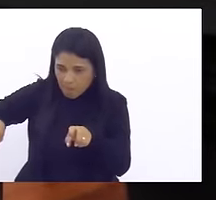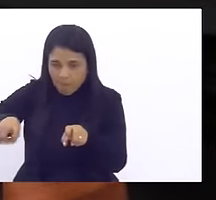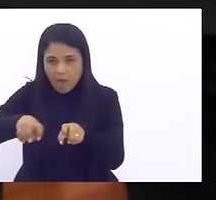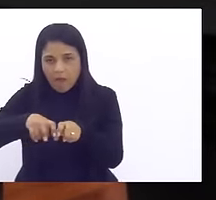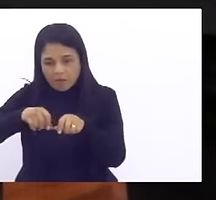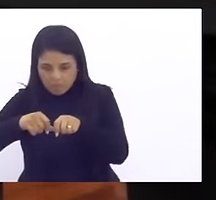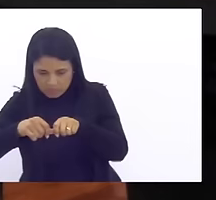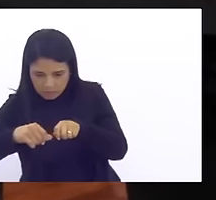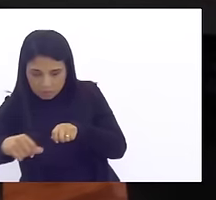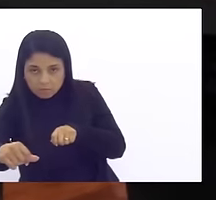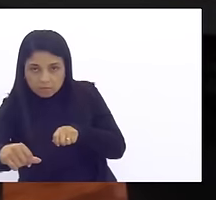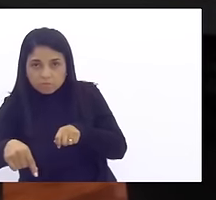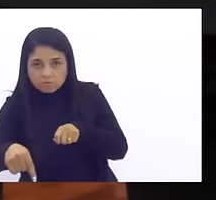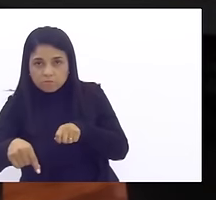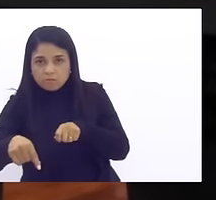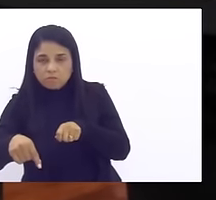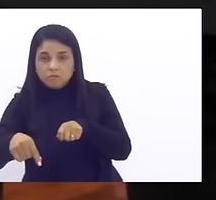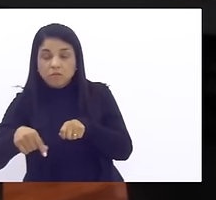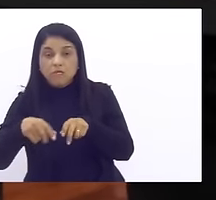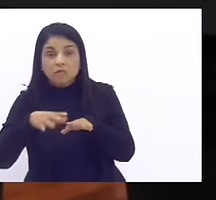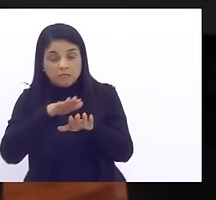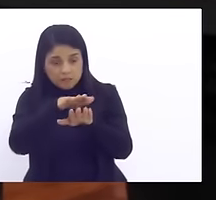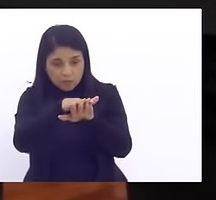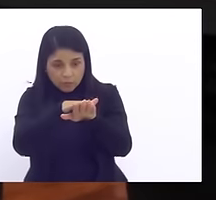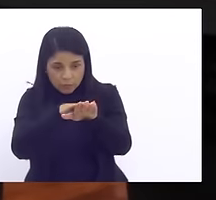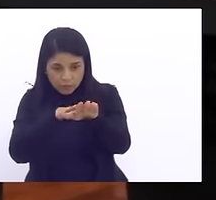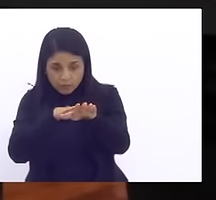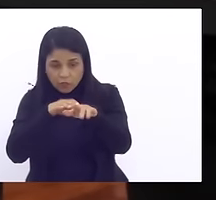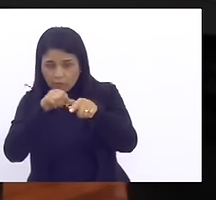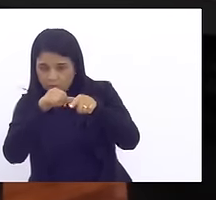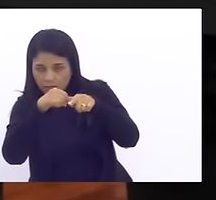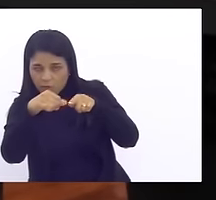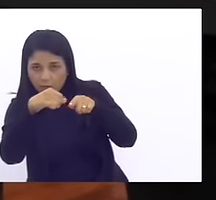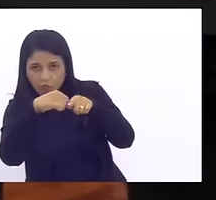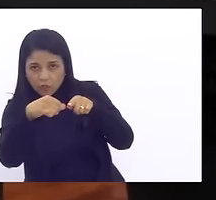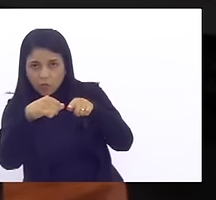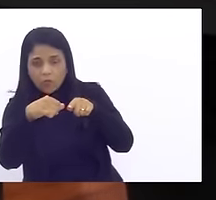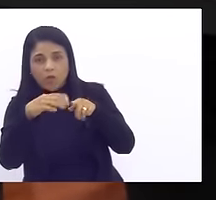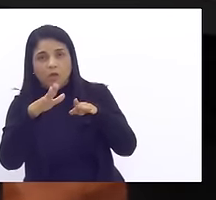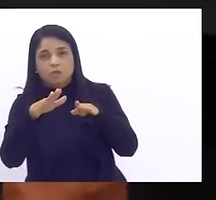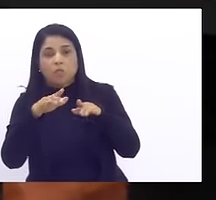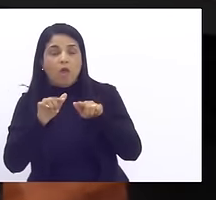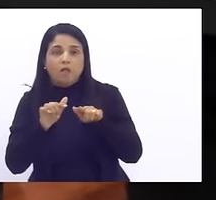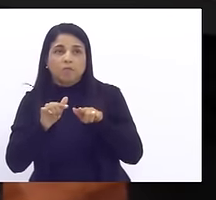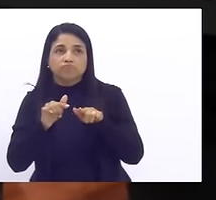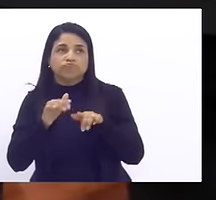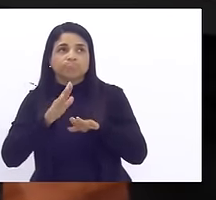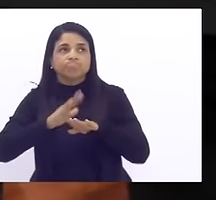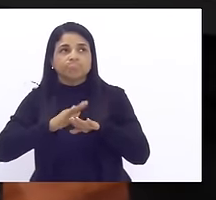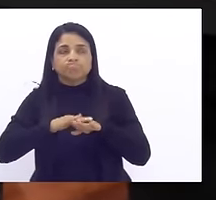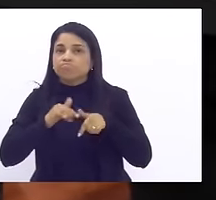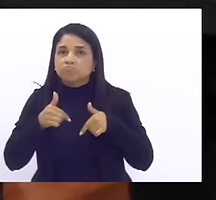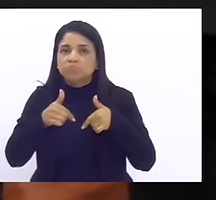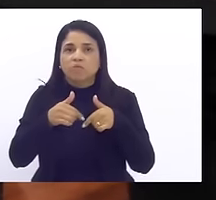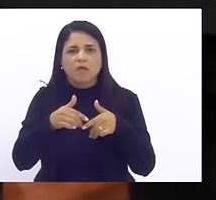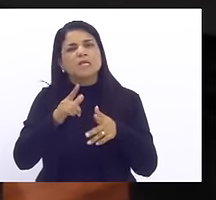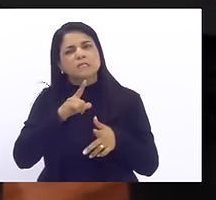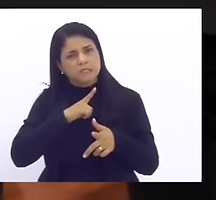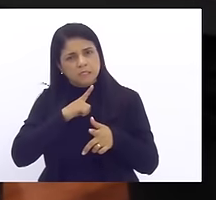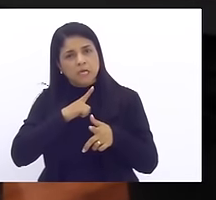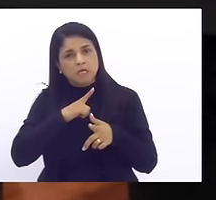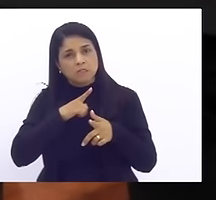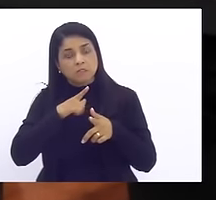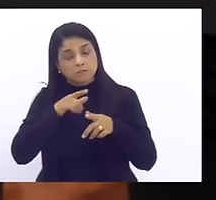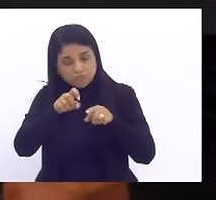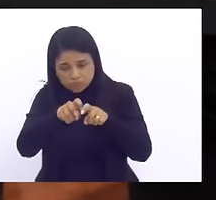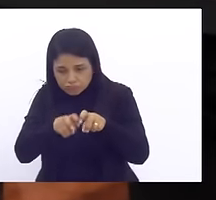o lacramento dele em cima da plataforma não é eu não vê não é que eu não veja eficiência nisso mas se ele tem que ser colocado